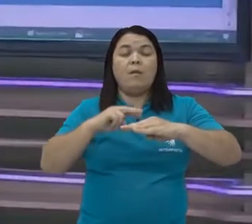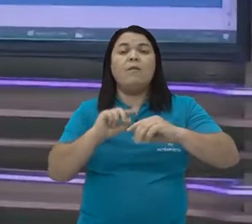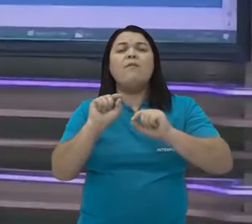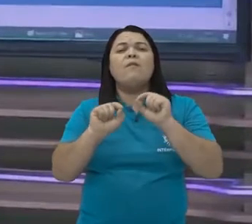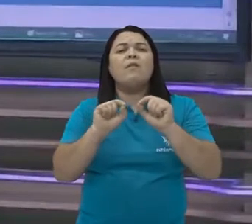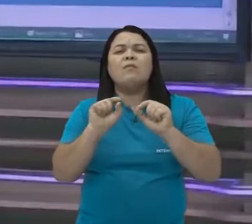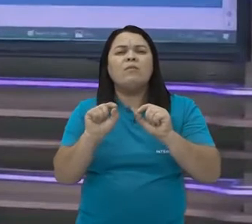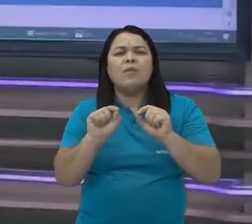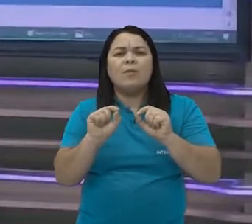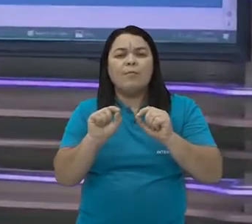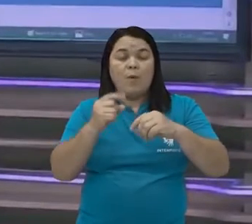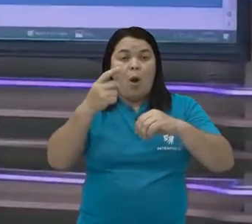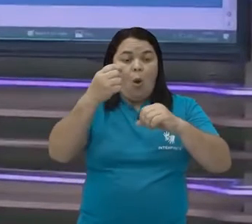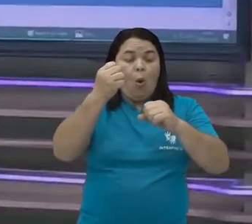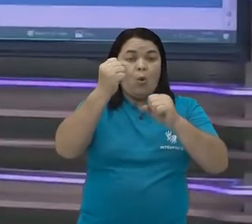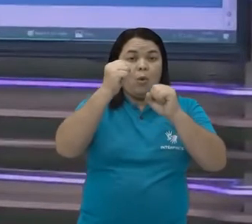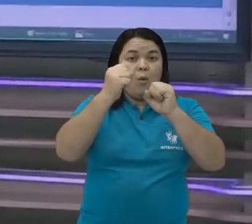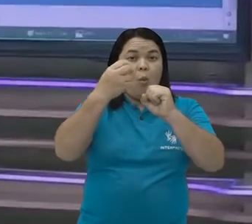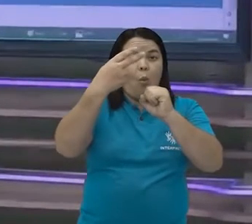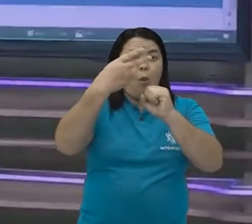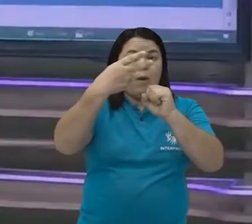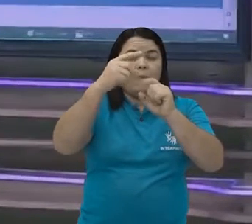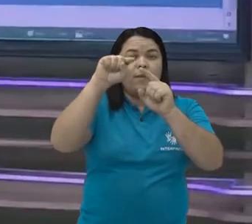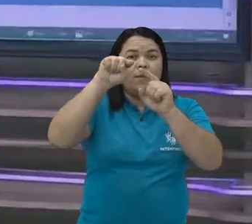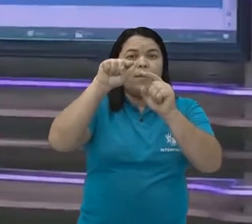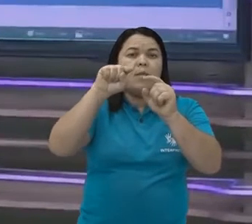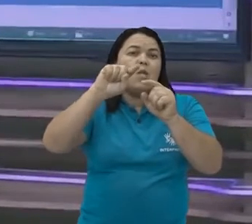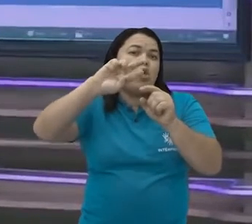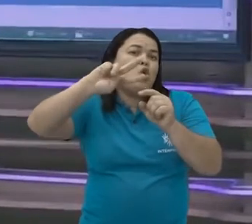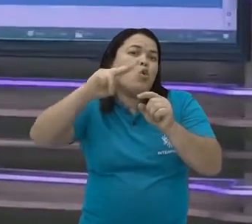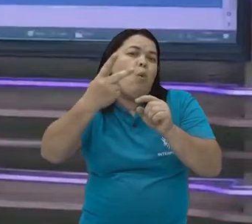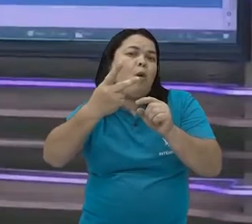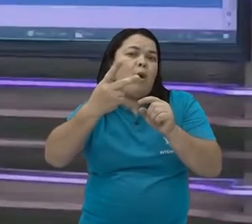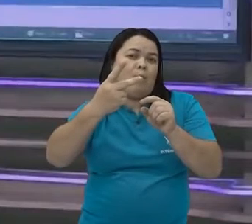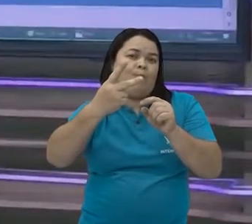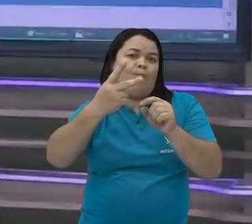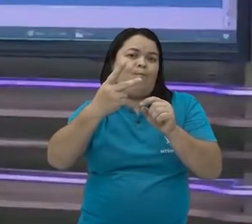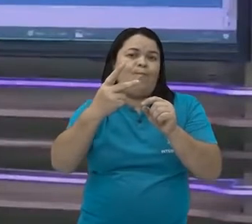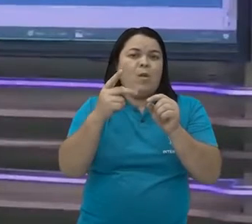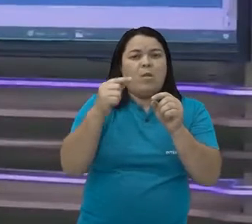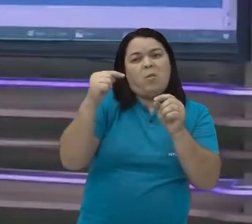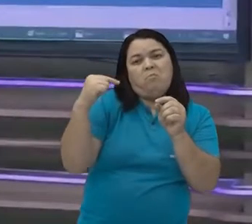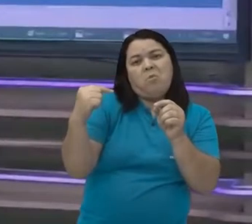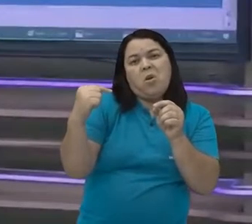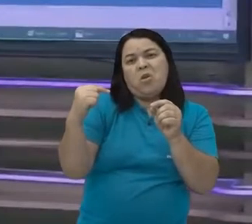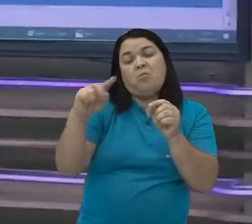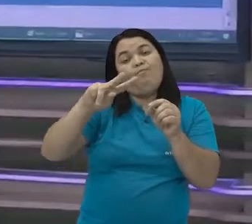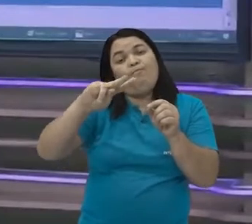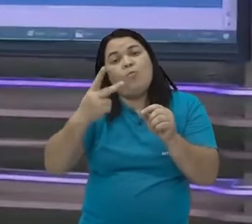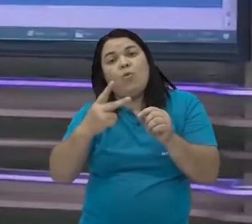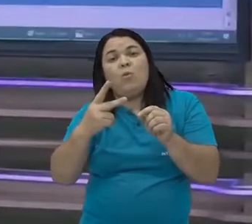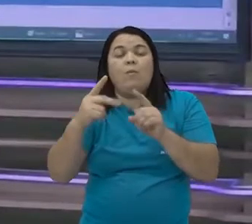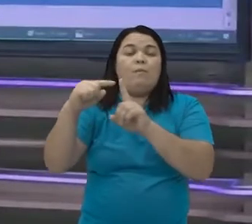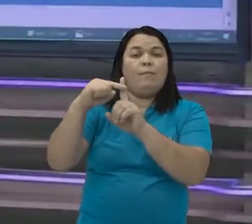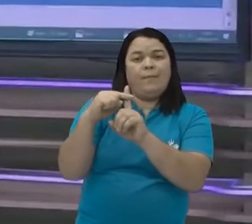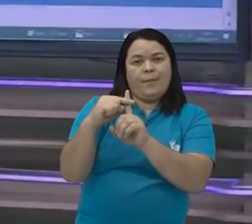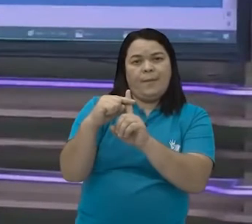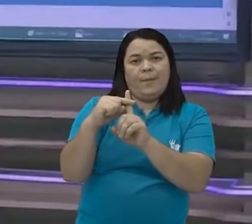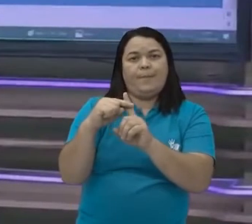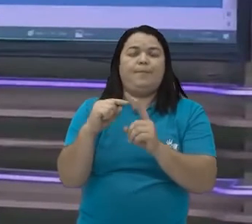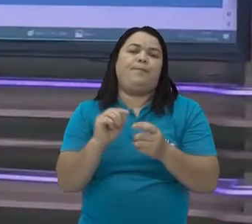vai pegar o seu expoente e trocar o sinal. Logo, então, como nós estamos trabalhando com expoente